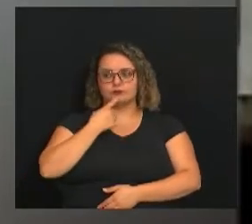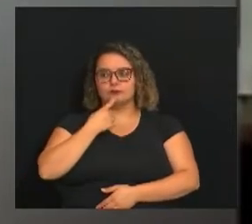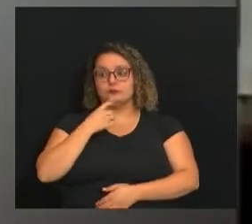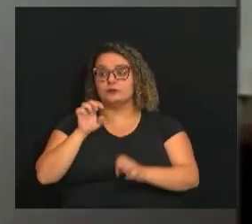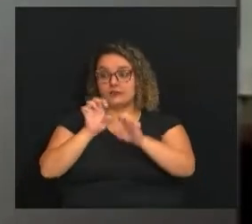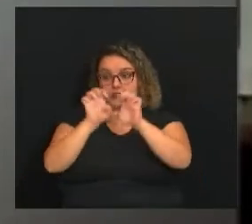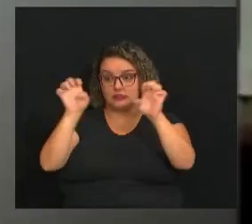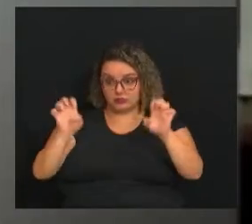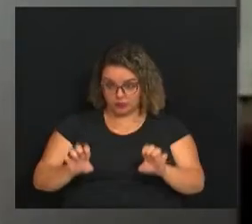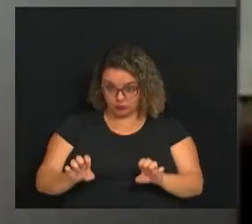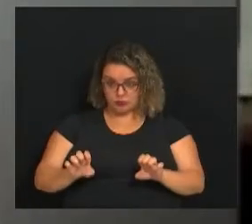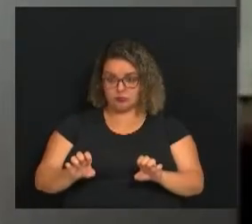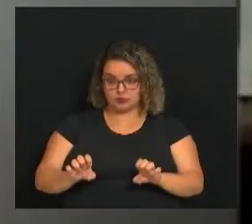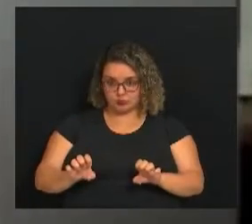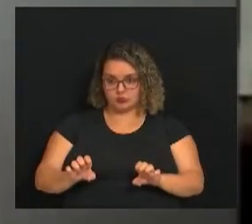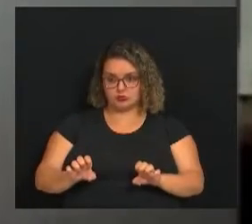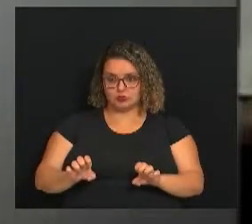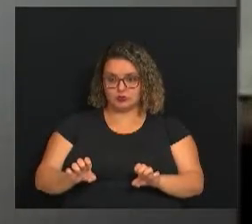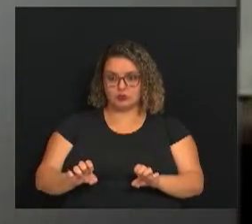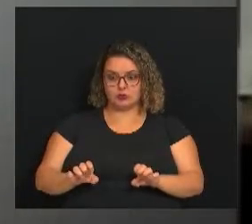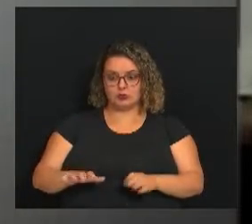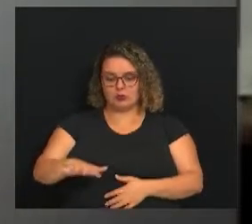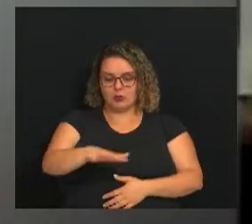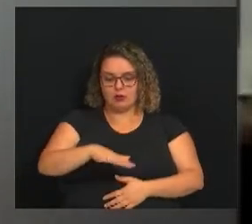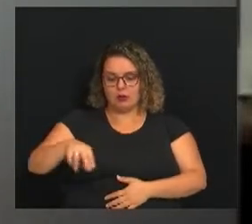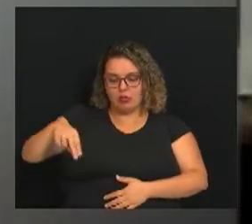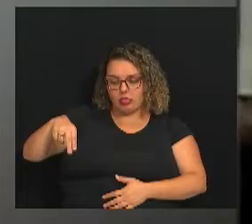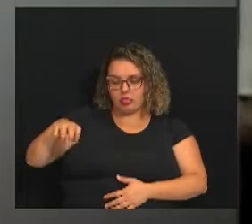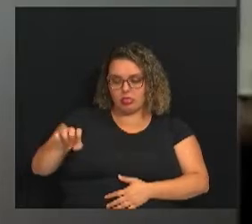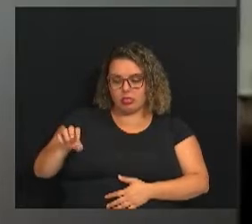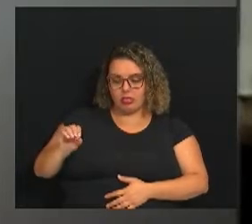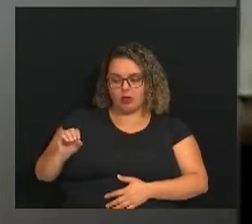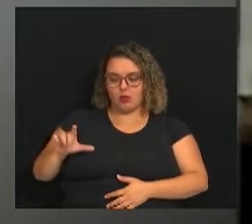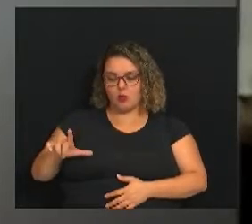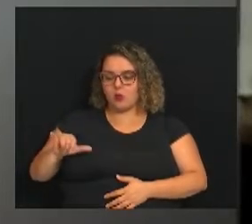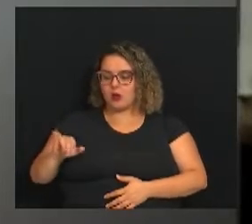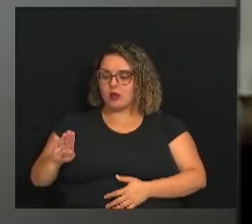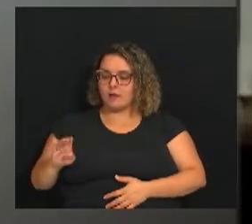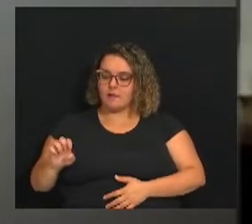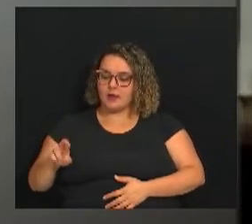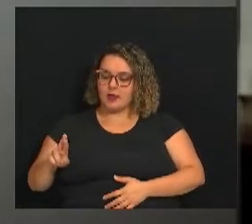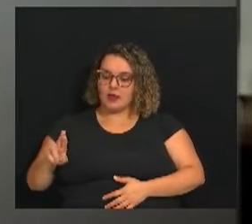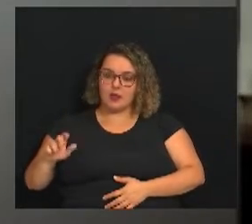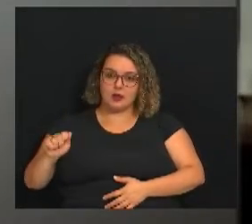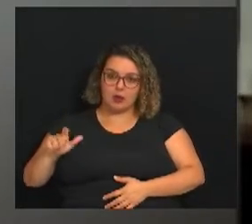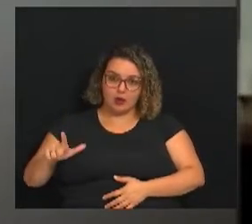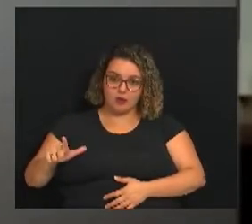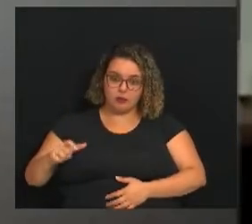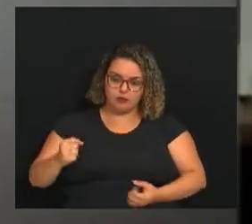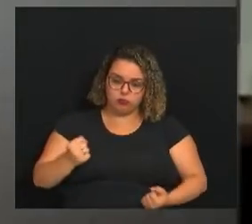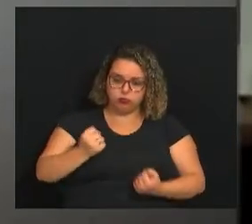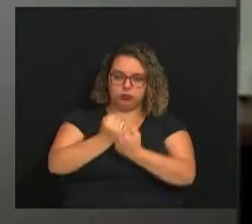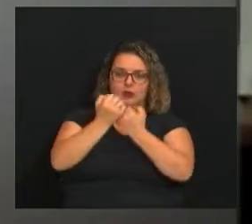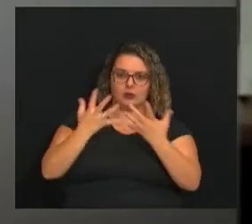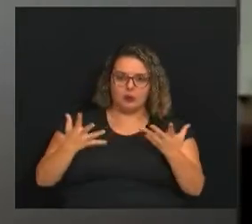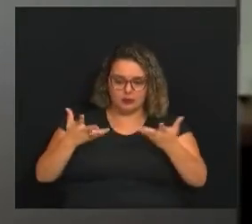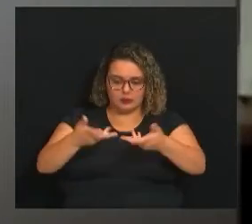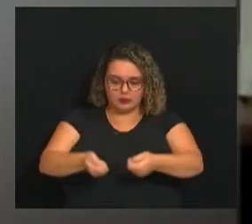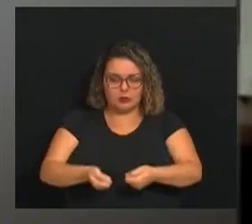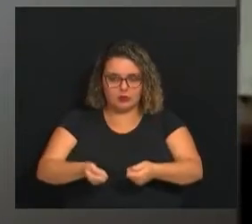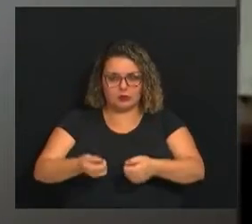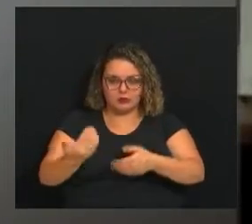estrutura do arcabouço neoliberal que sustenta, né, legalmente, e dá suporte a esses